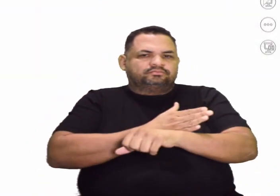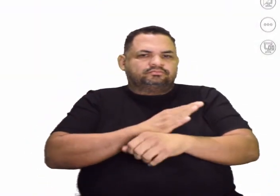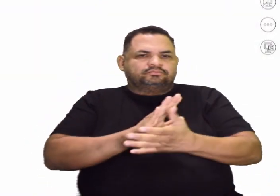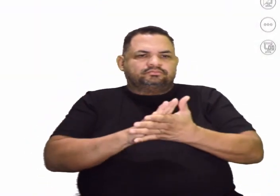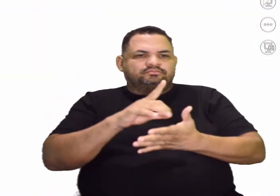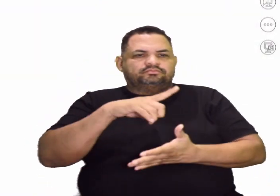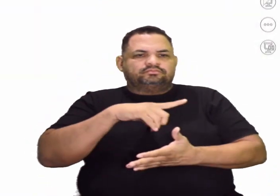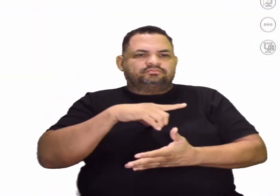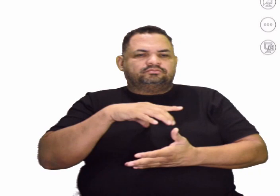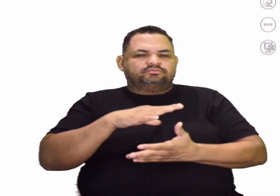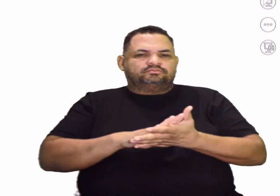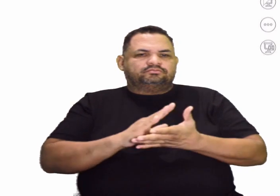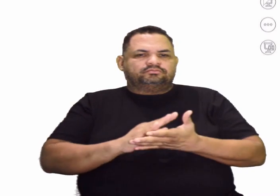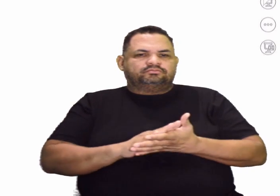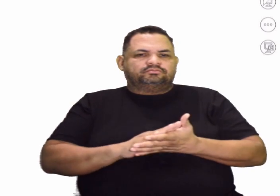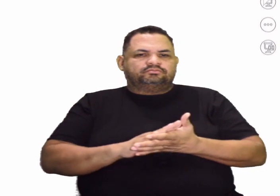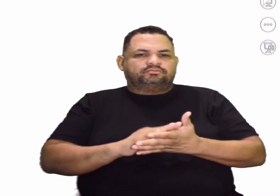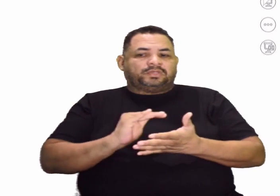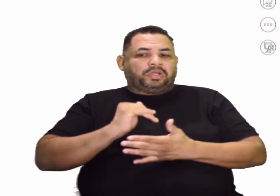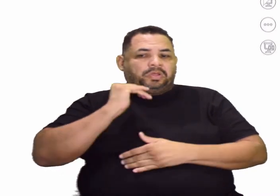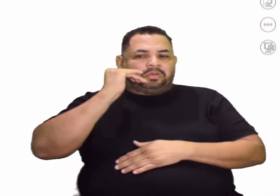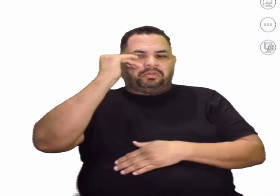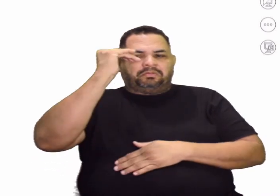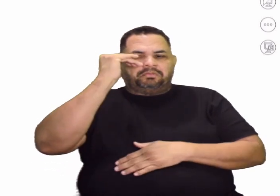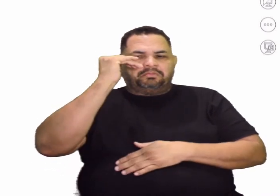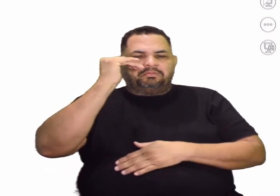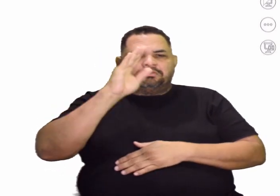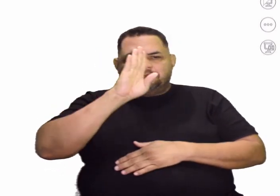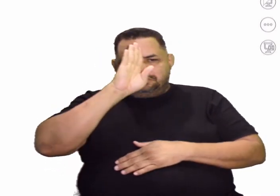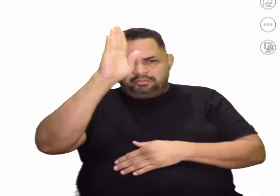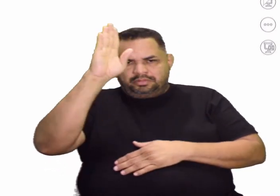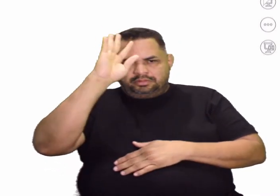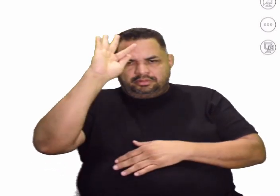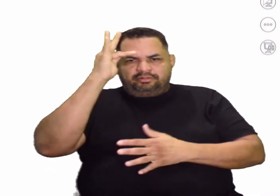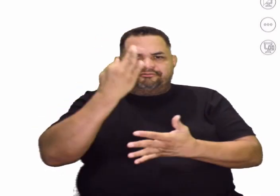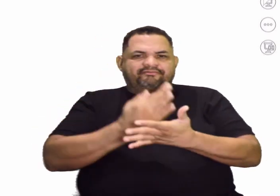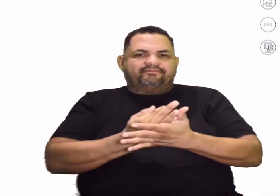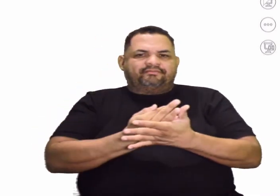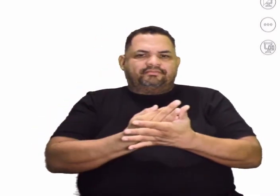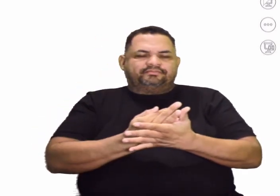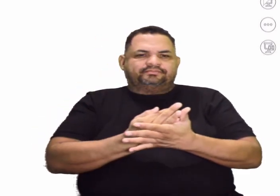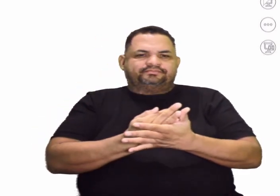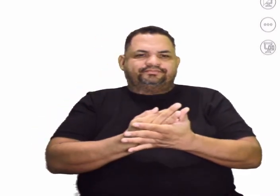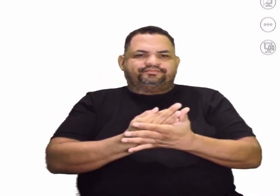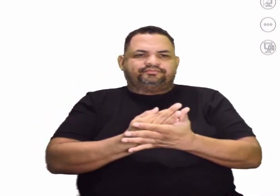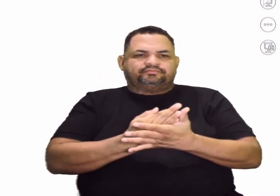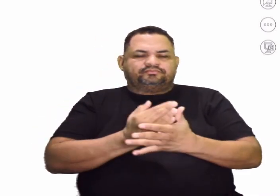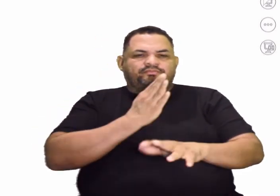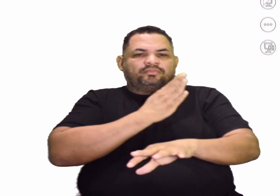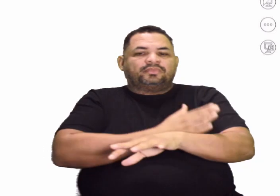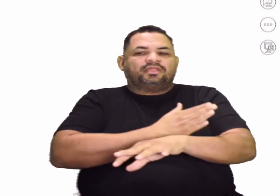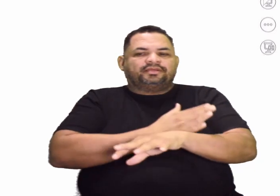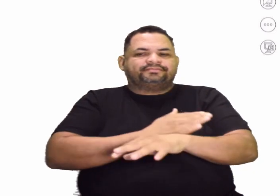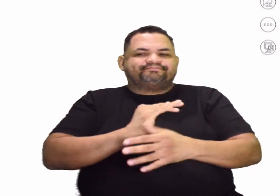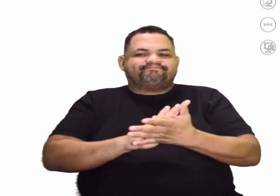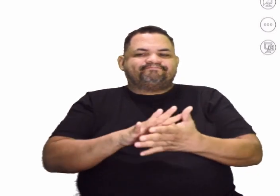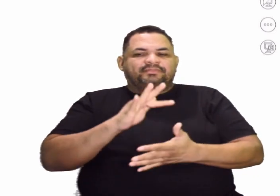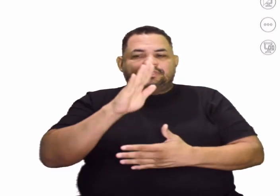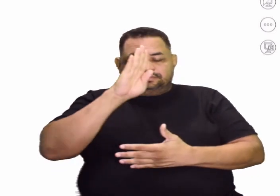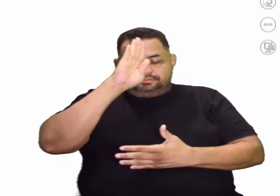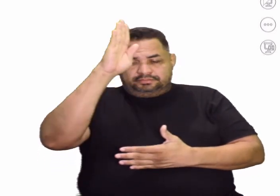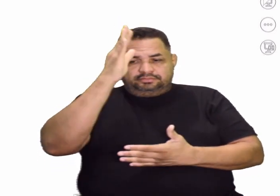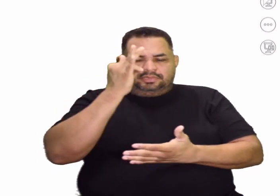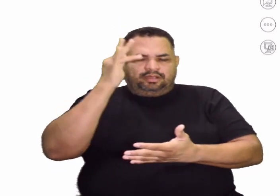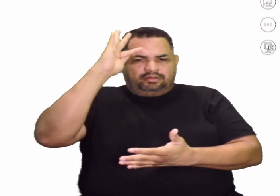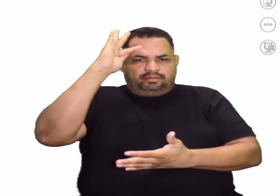a superioridade da fé. Está aqui, ó. A fé na Idade Média estava à frente, acima de